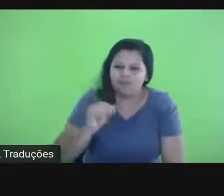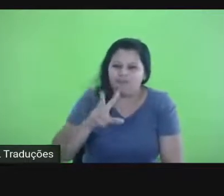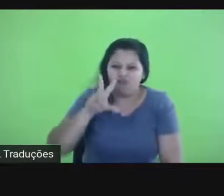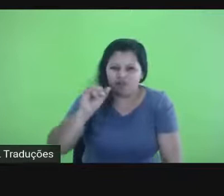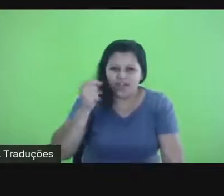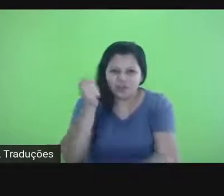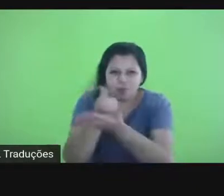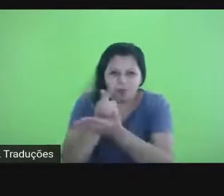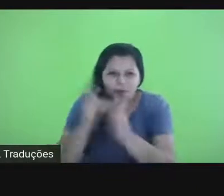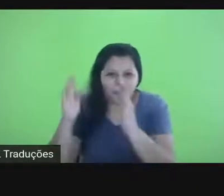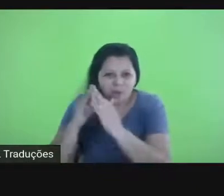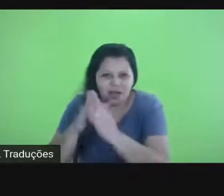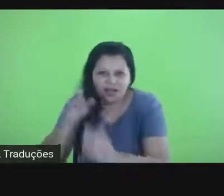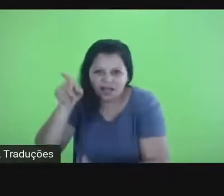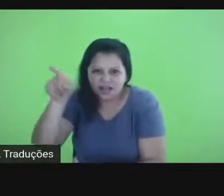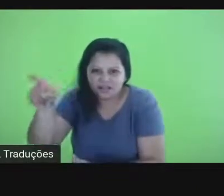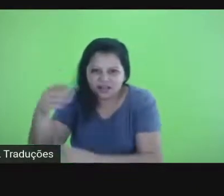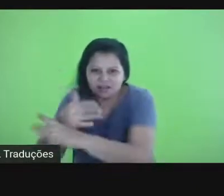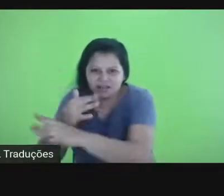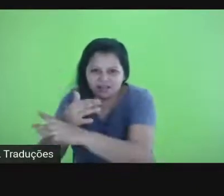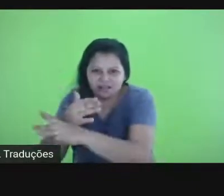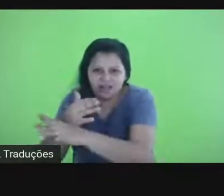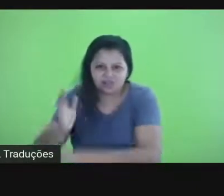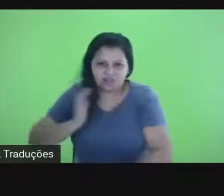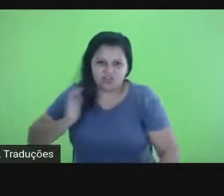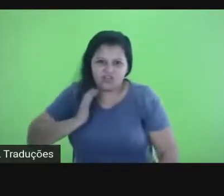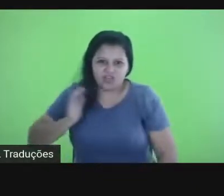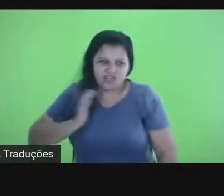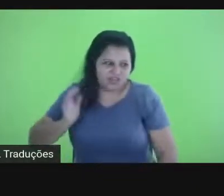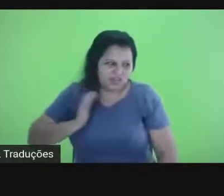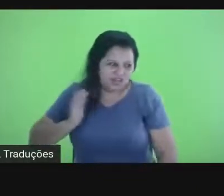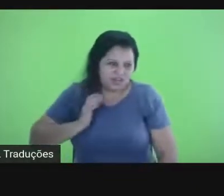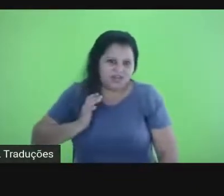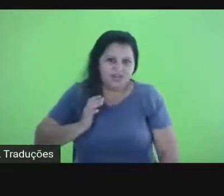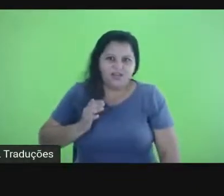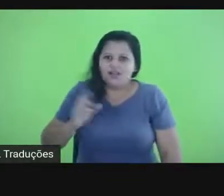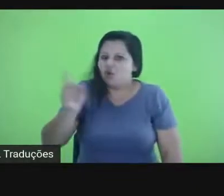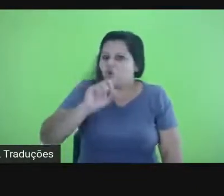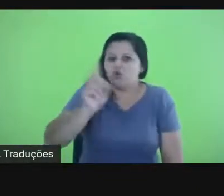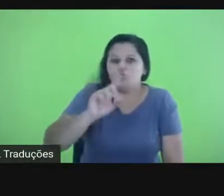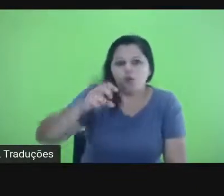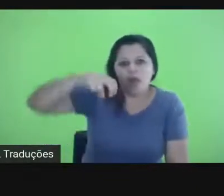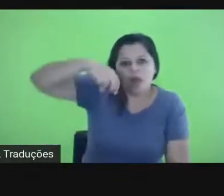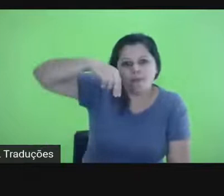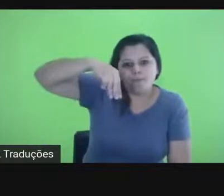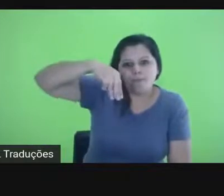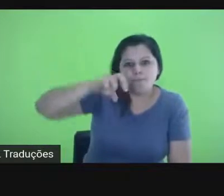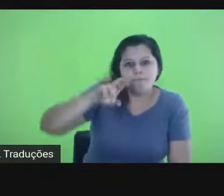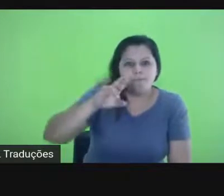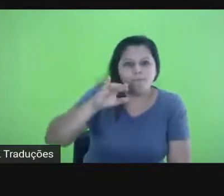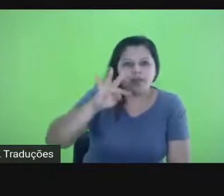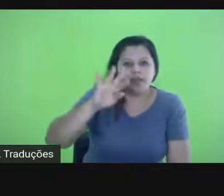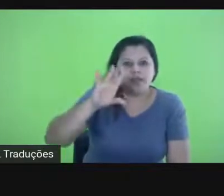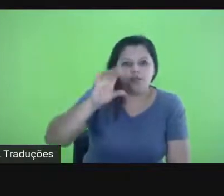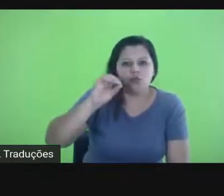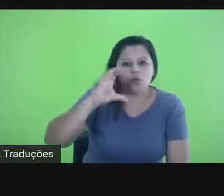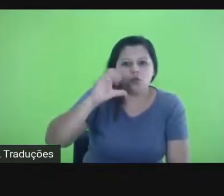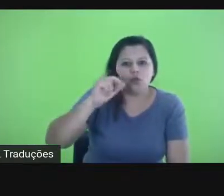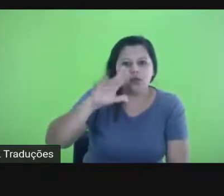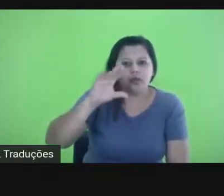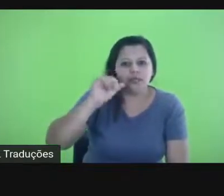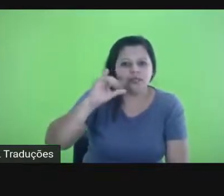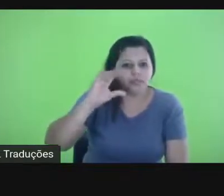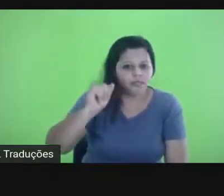E isso não é um problema de meritocracia, isso é um problema das consequências históricas das nossas políticas das nossas